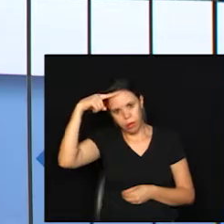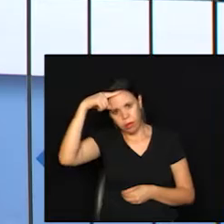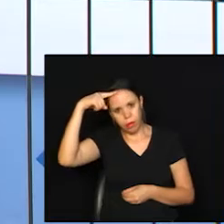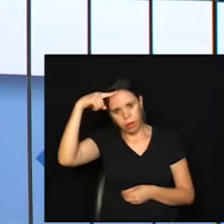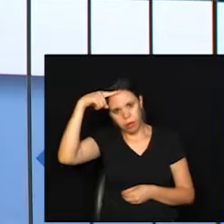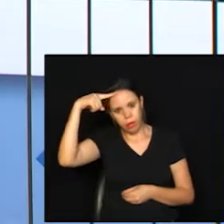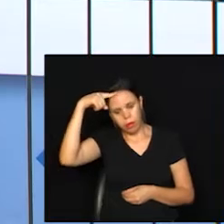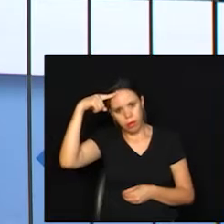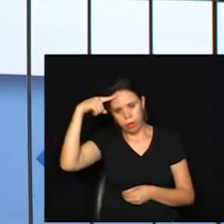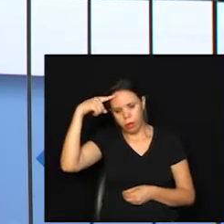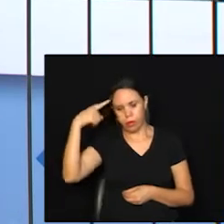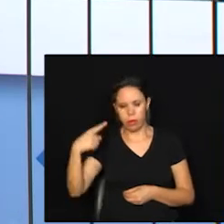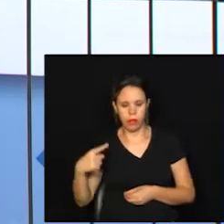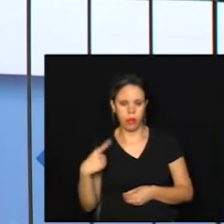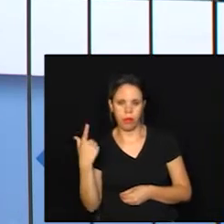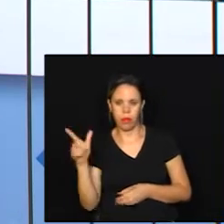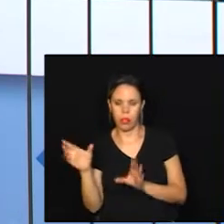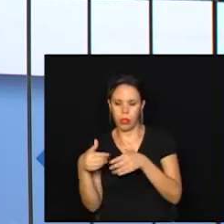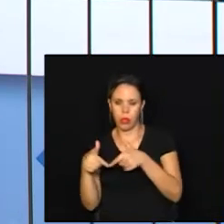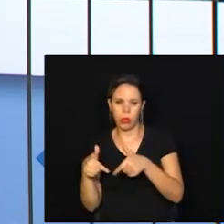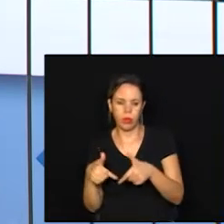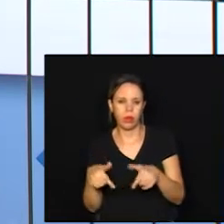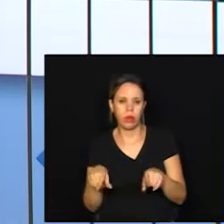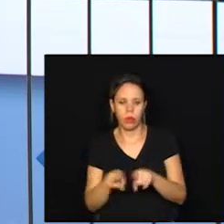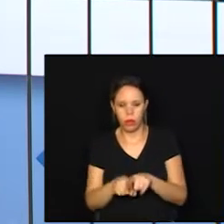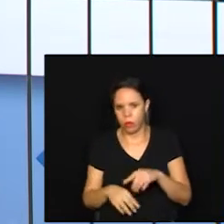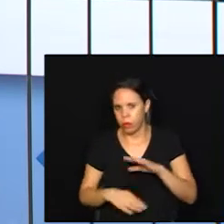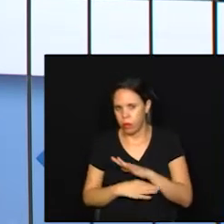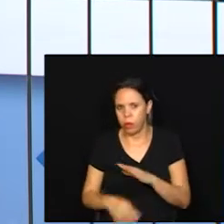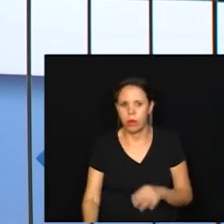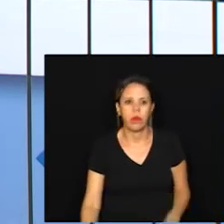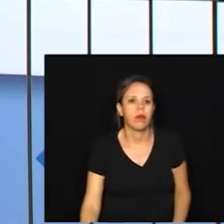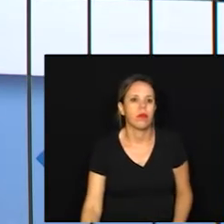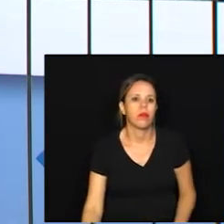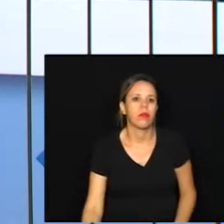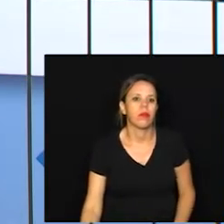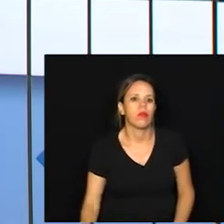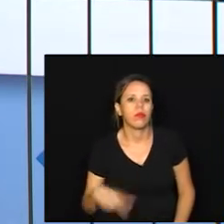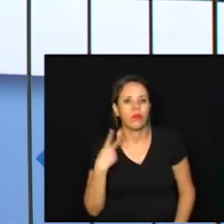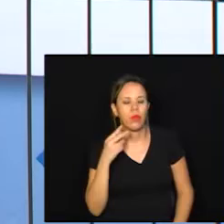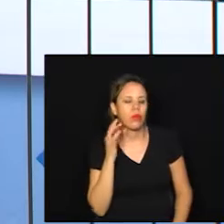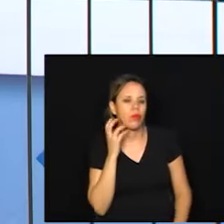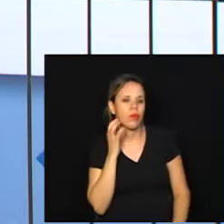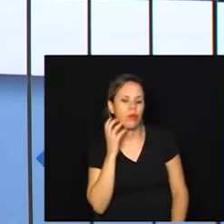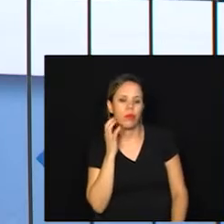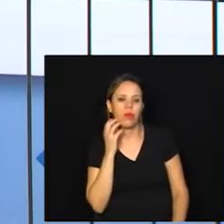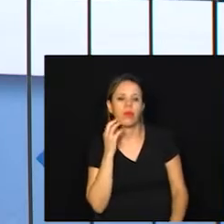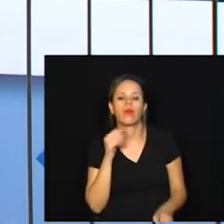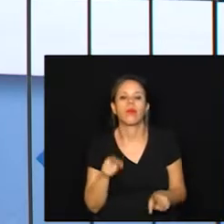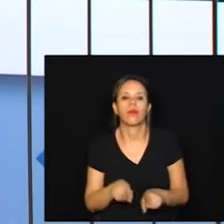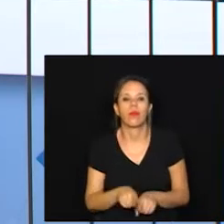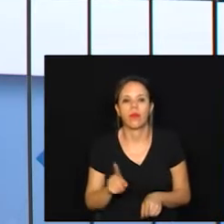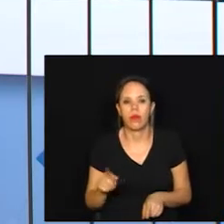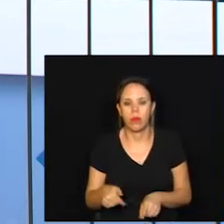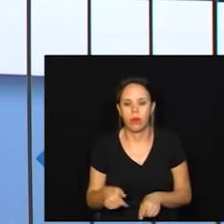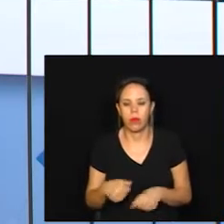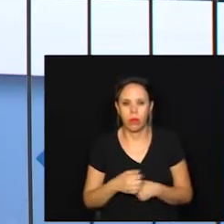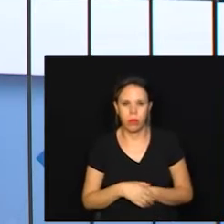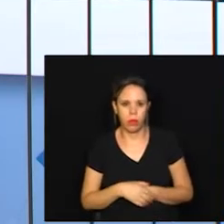E também uma outra comissão de representação por iniciativa do vereador Igor Diego. Esta